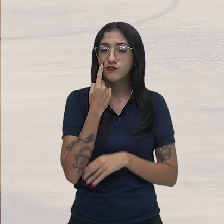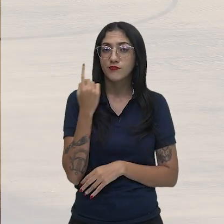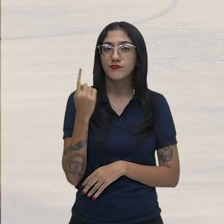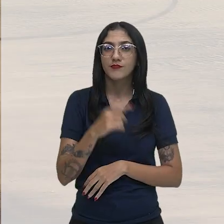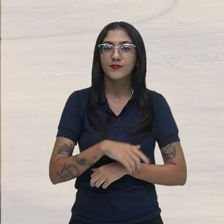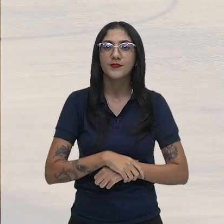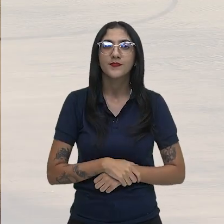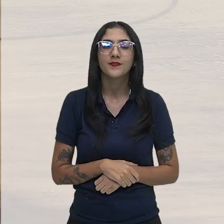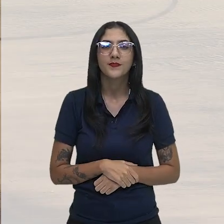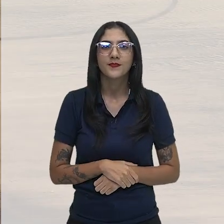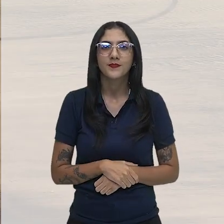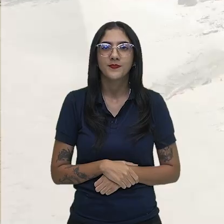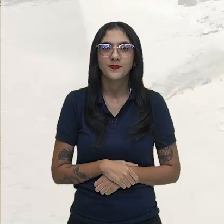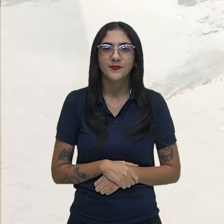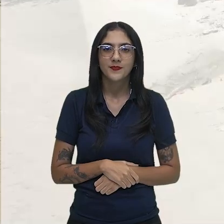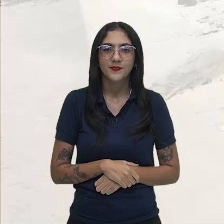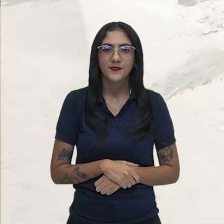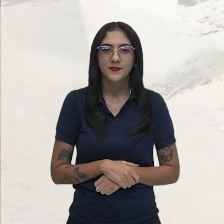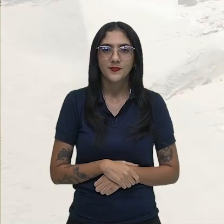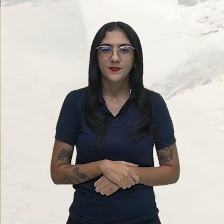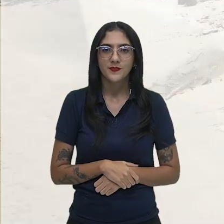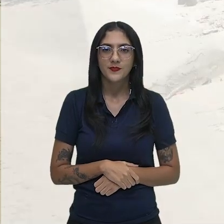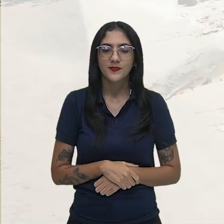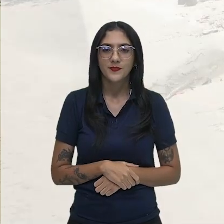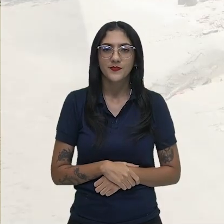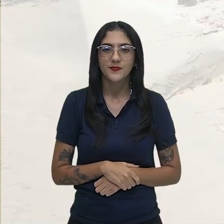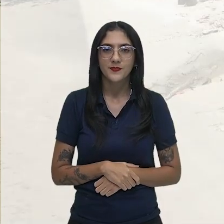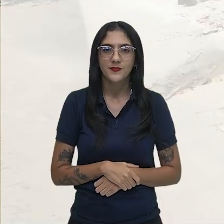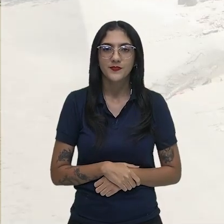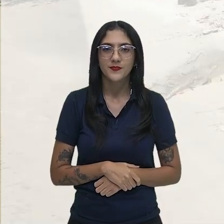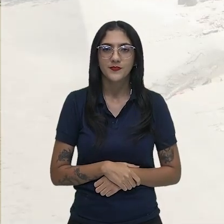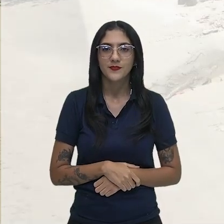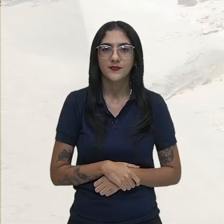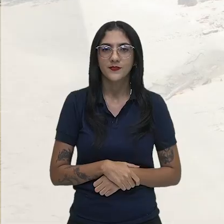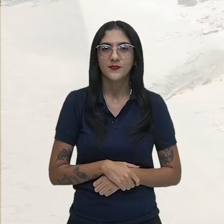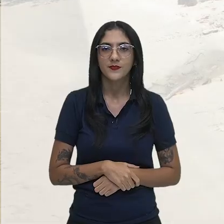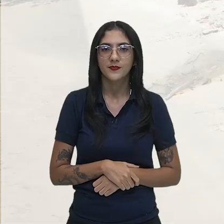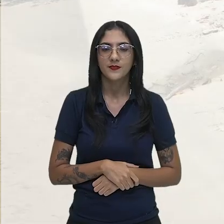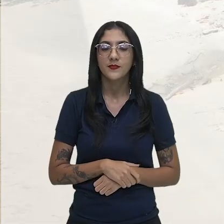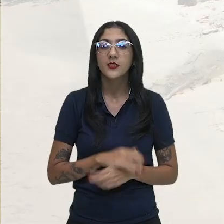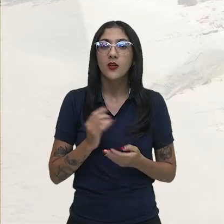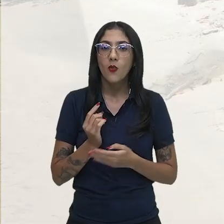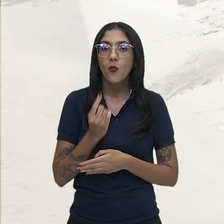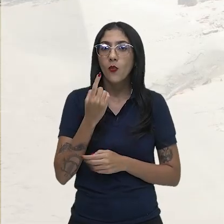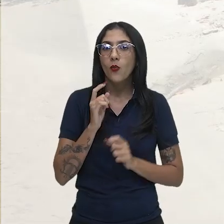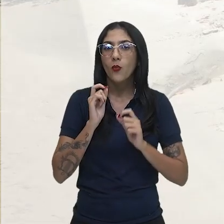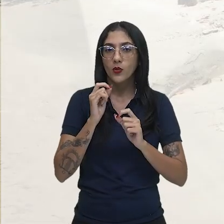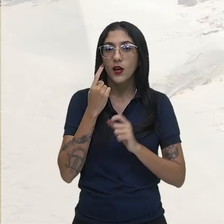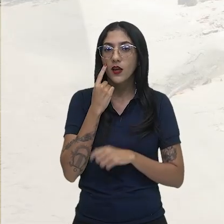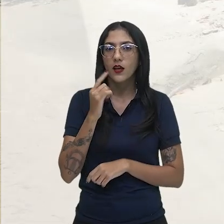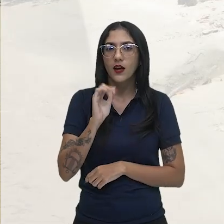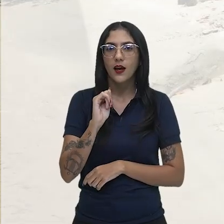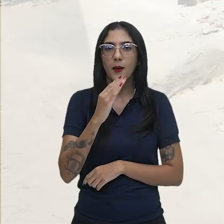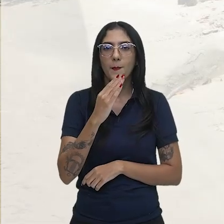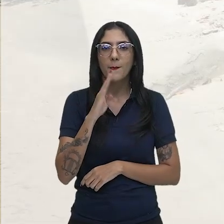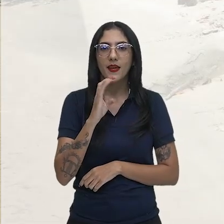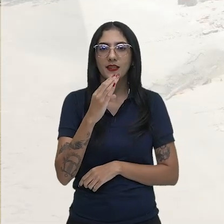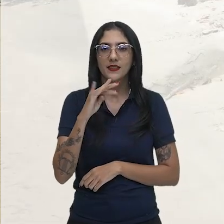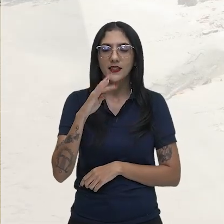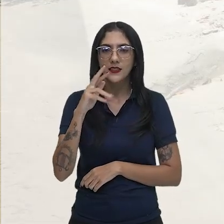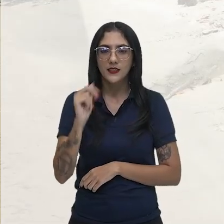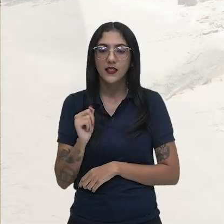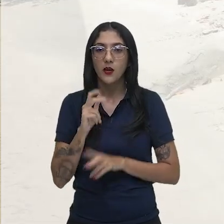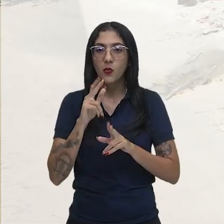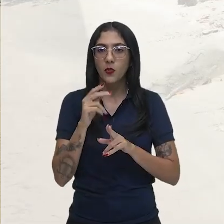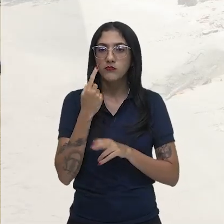quais são? Olha lá, vamos relembrar. Muito bem, um dos golpes é a cabeçada. A